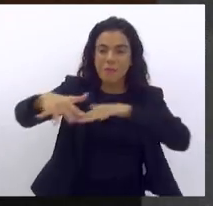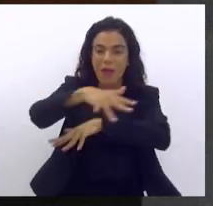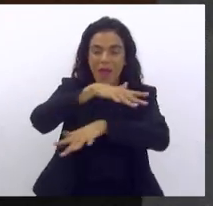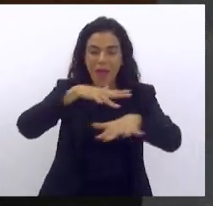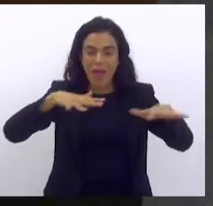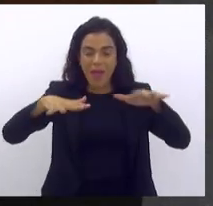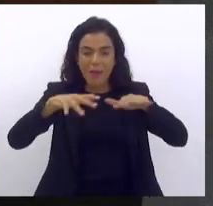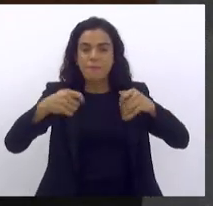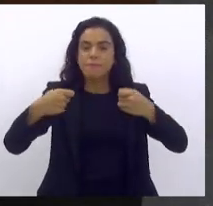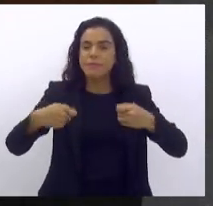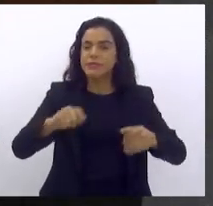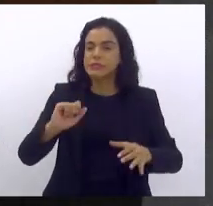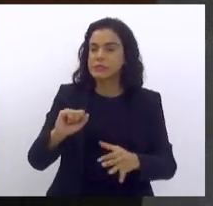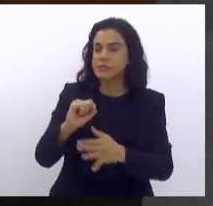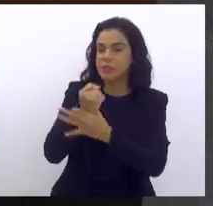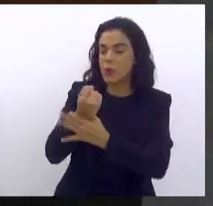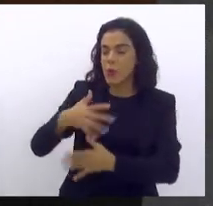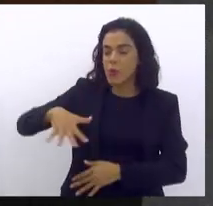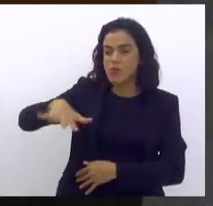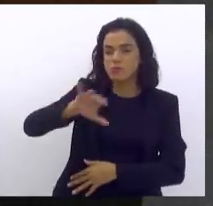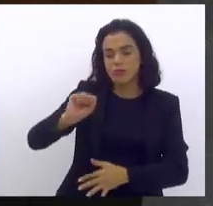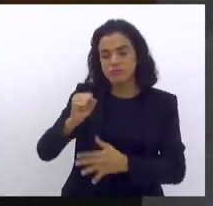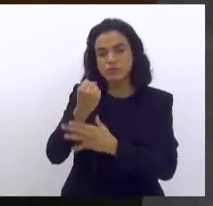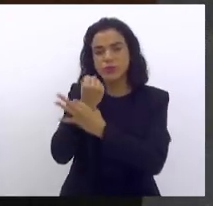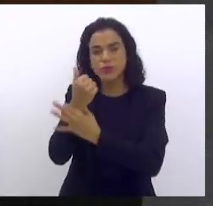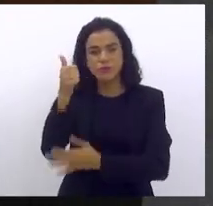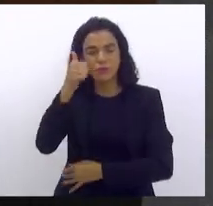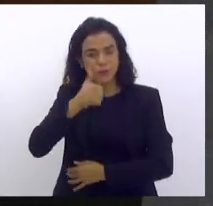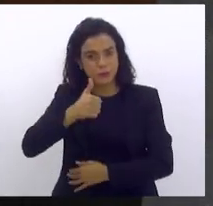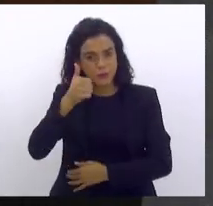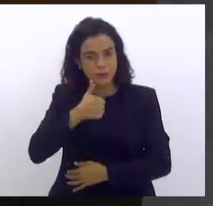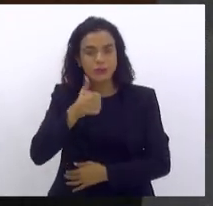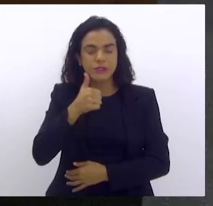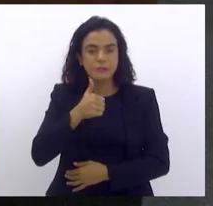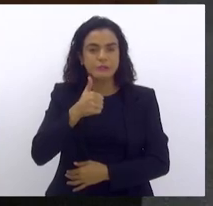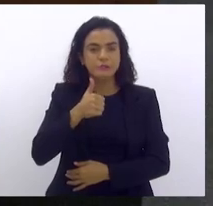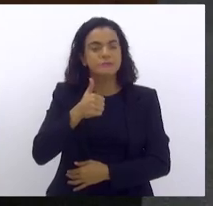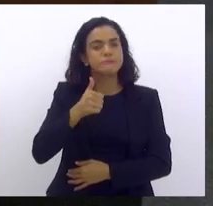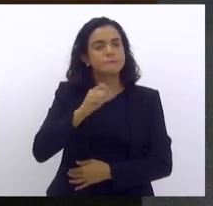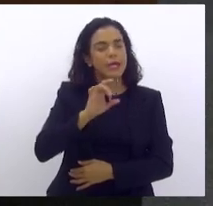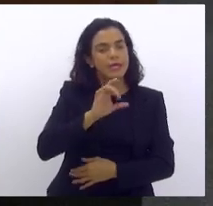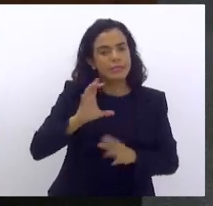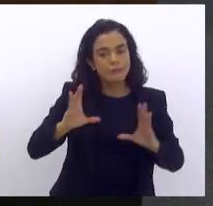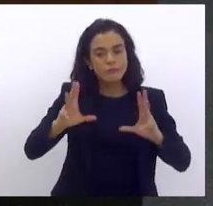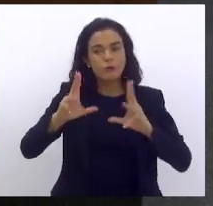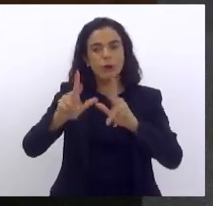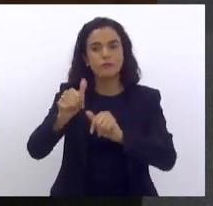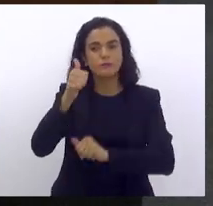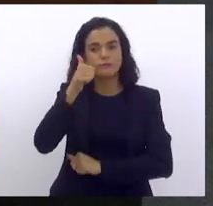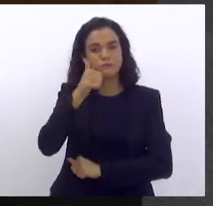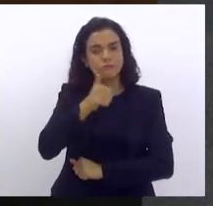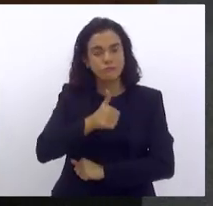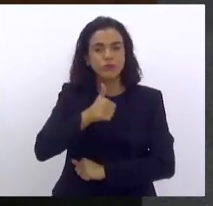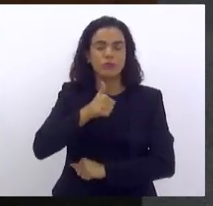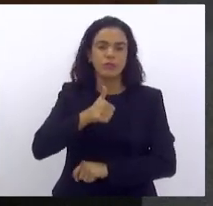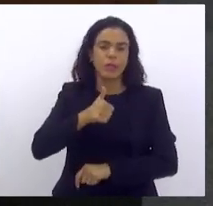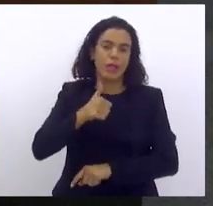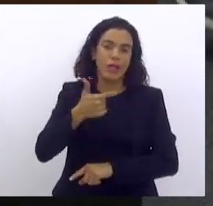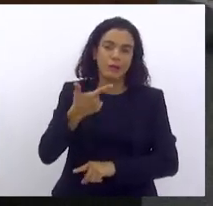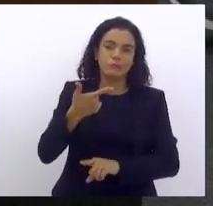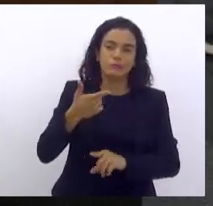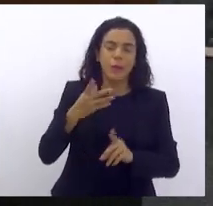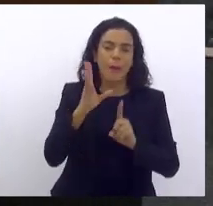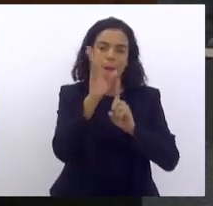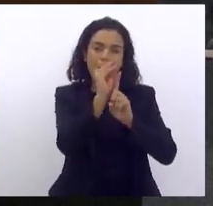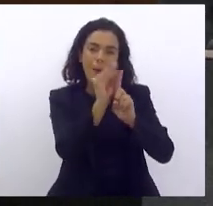precisa garantir um espaço seguro para as nossas mulheres, para que essas mulheres que, porventura, sofreram processos